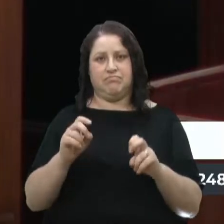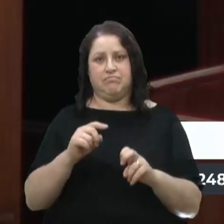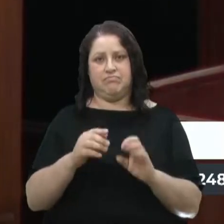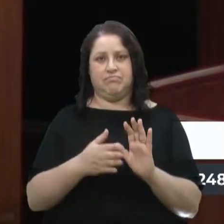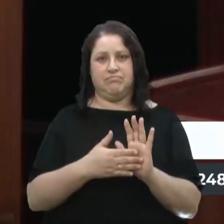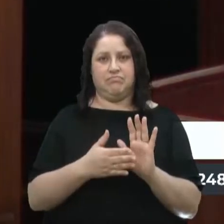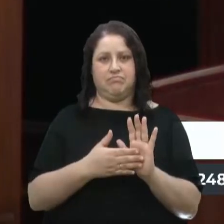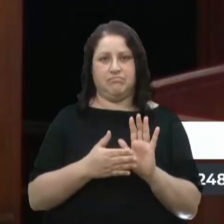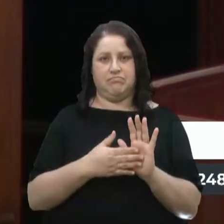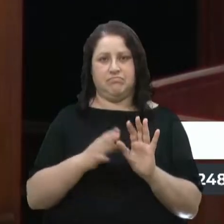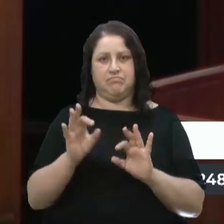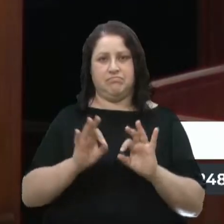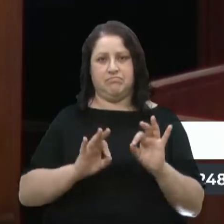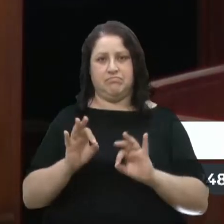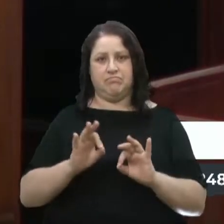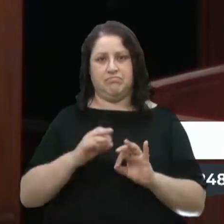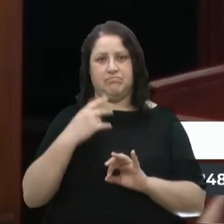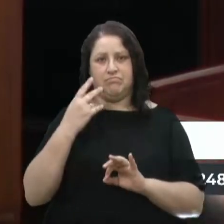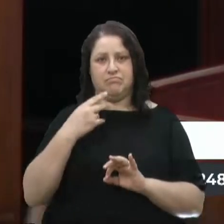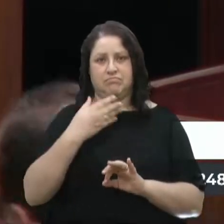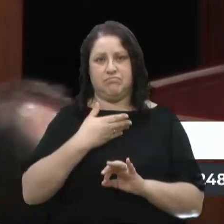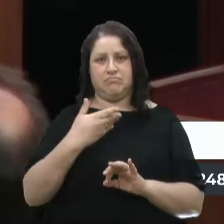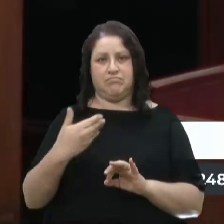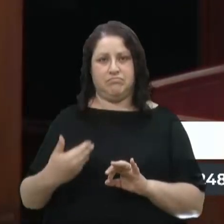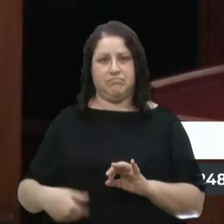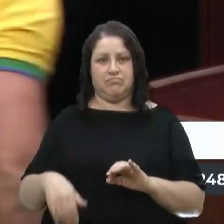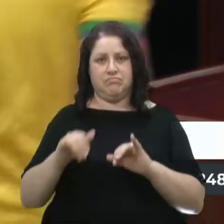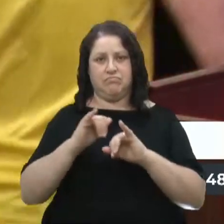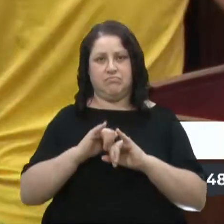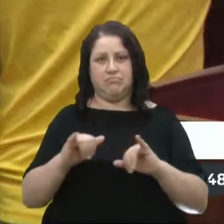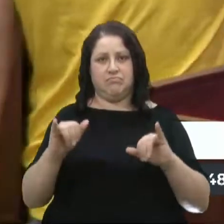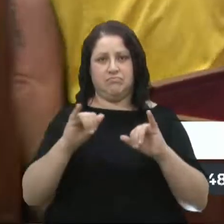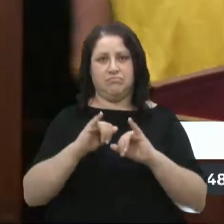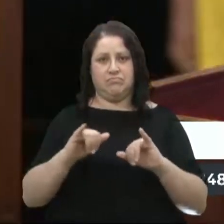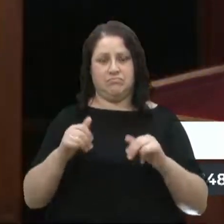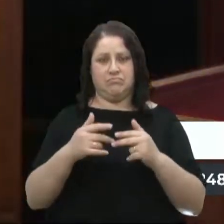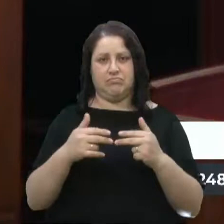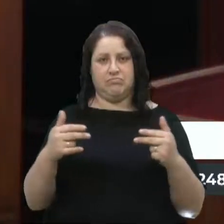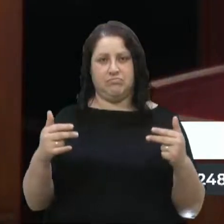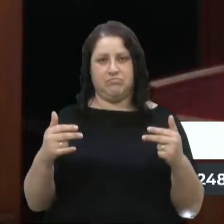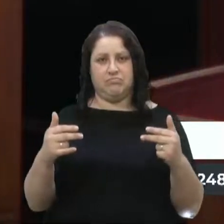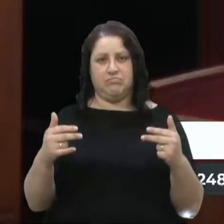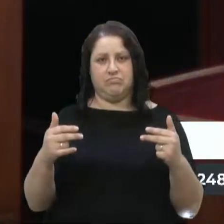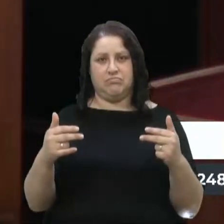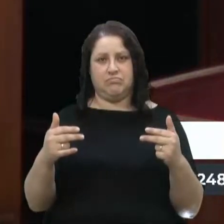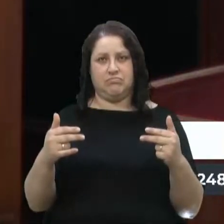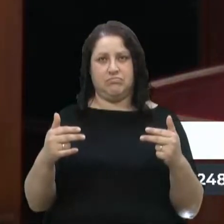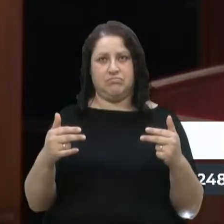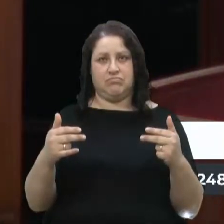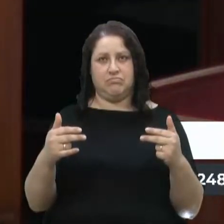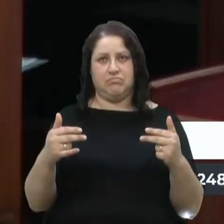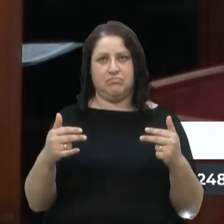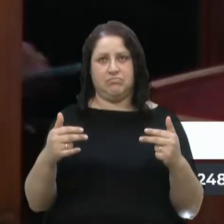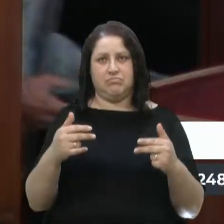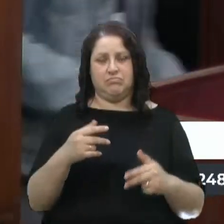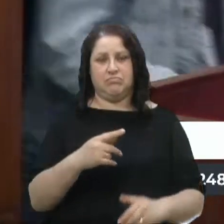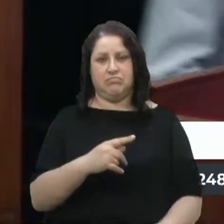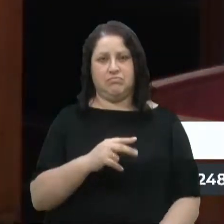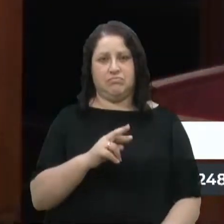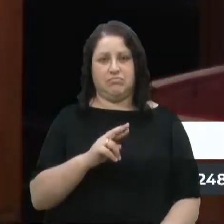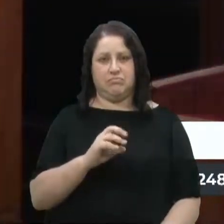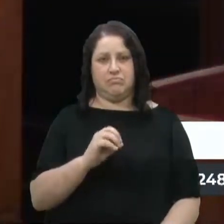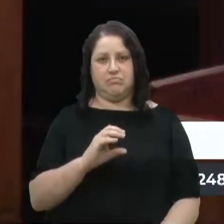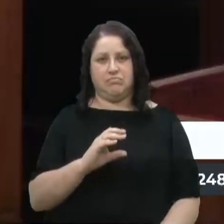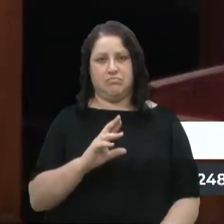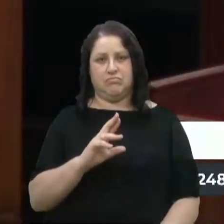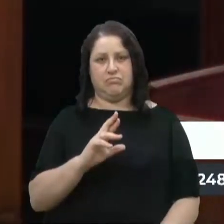propor projetos, políticas públicas, campanhas, e é algo que a Procuradoria Especial da Mulher, assim como o meu